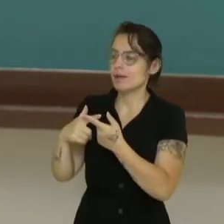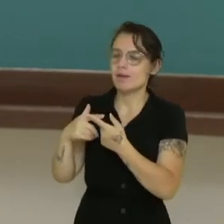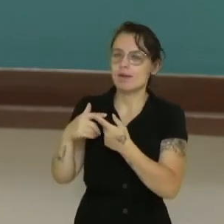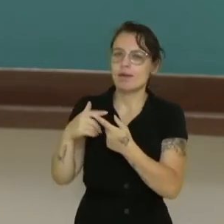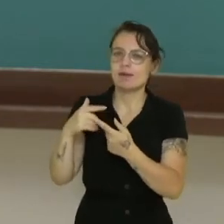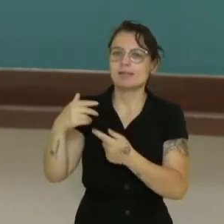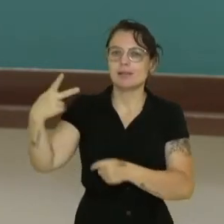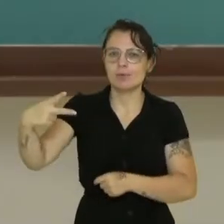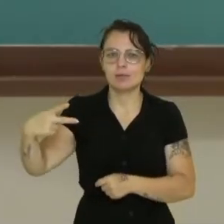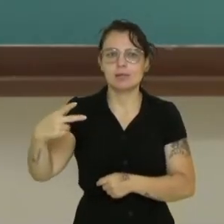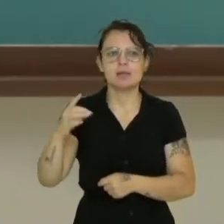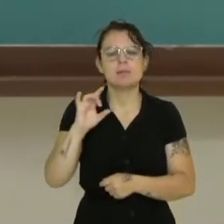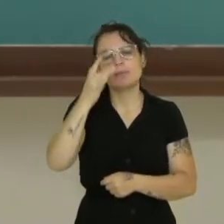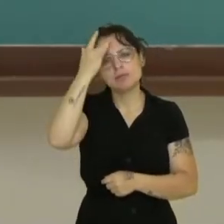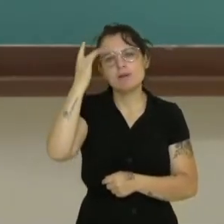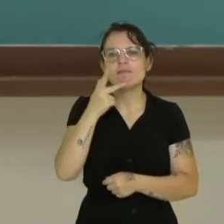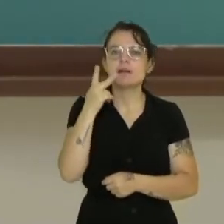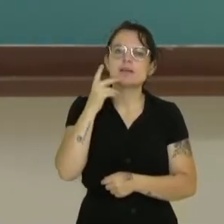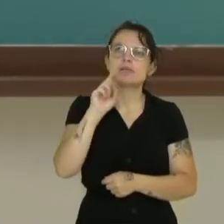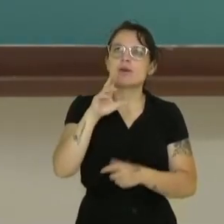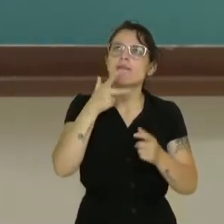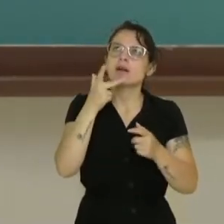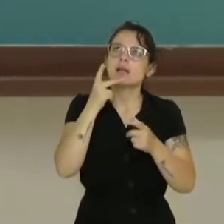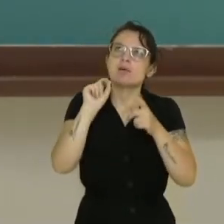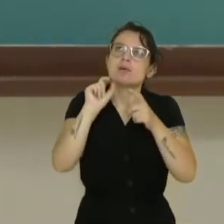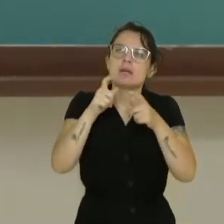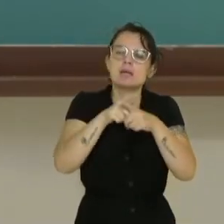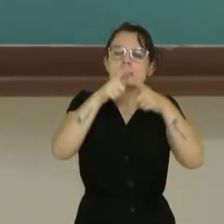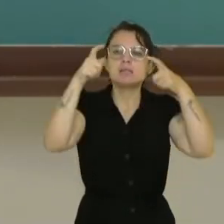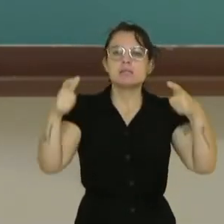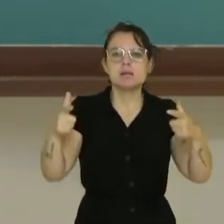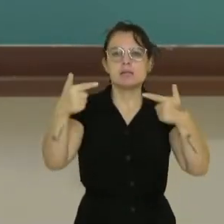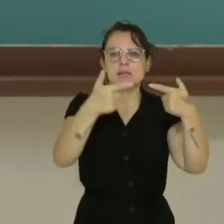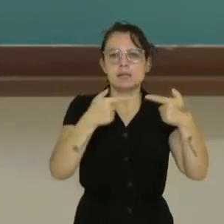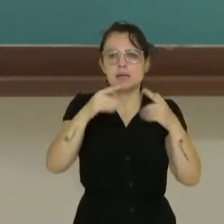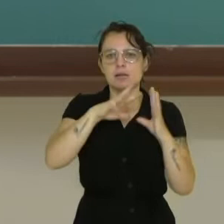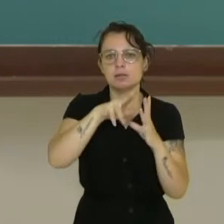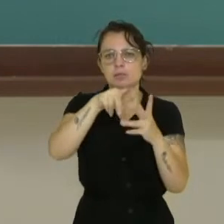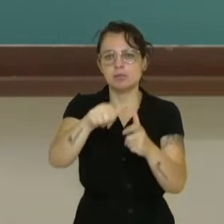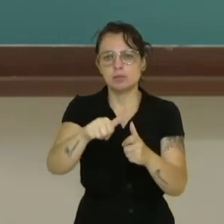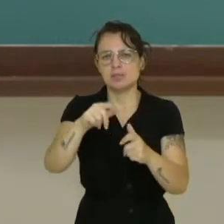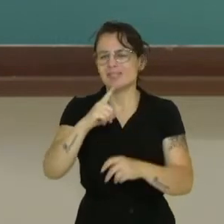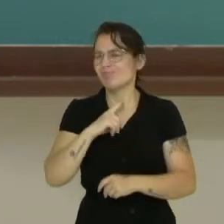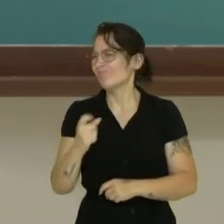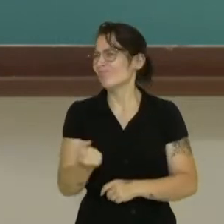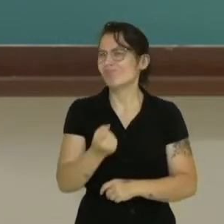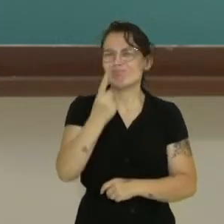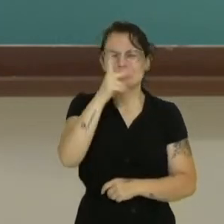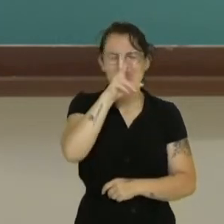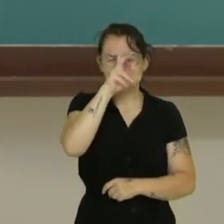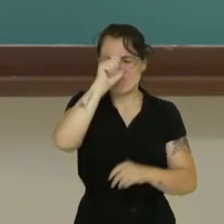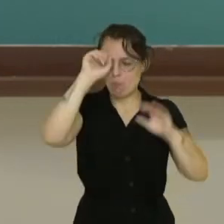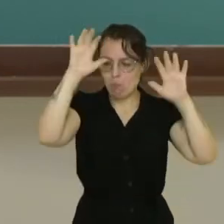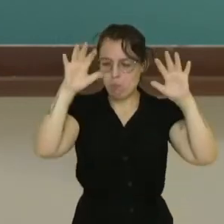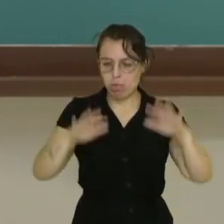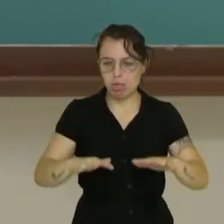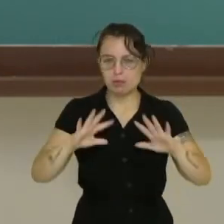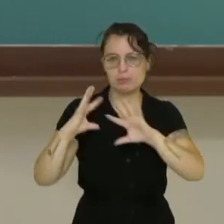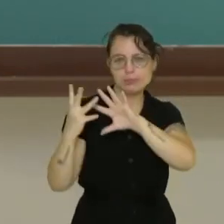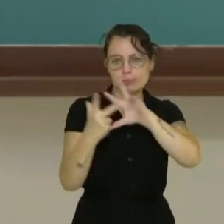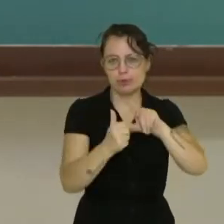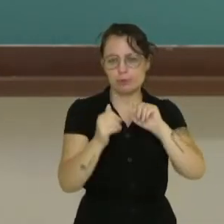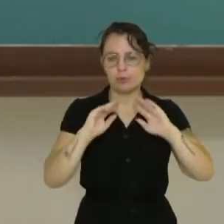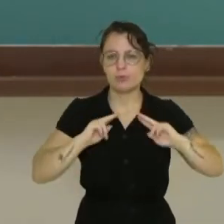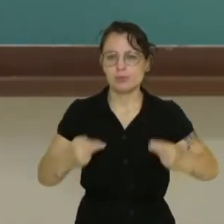momento todos falavam apenas de uma grande guerra mundial, que havia sido a maior catástrofe da humanidade até